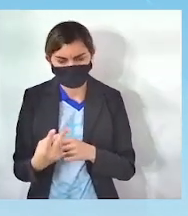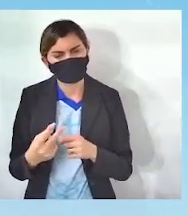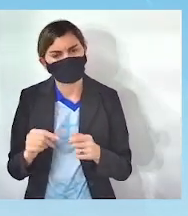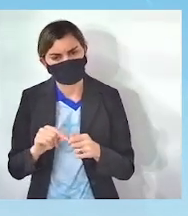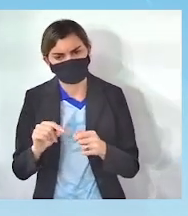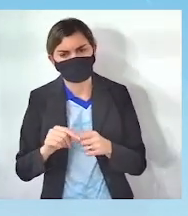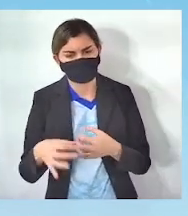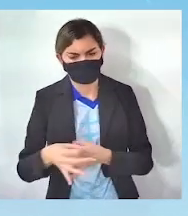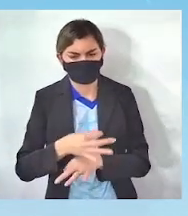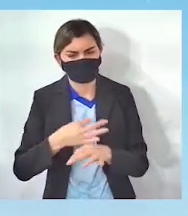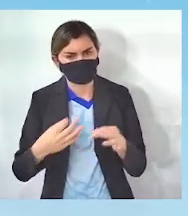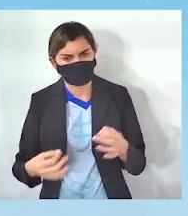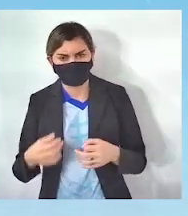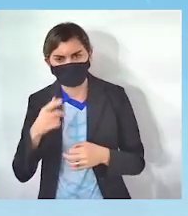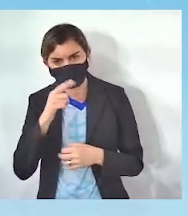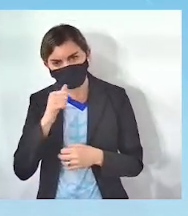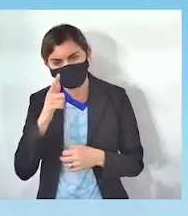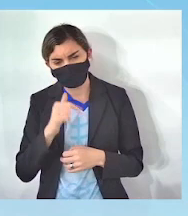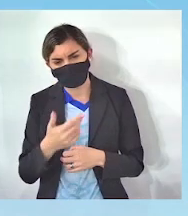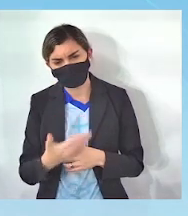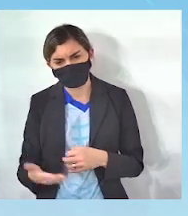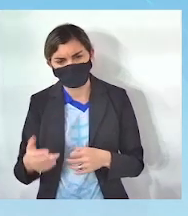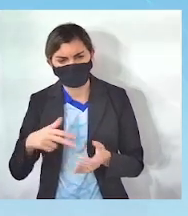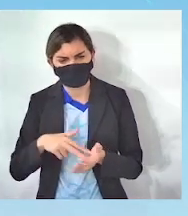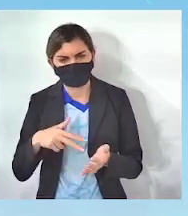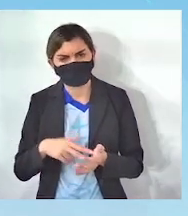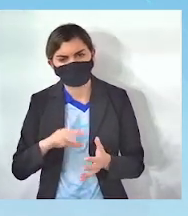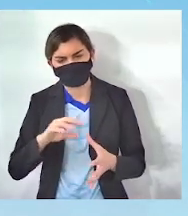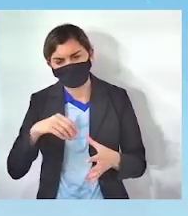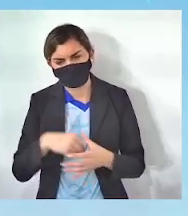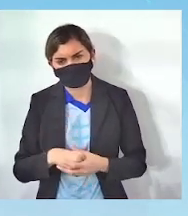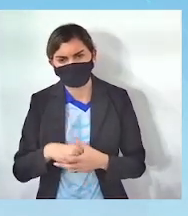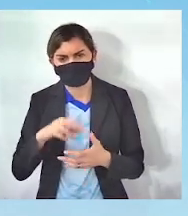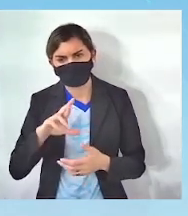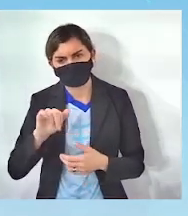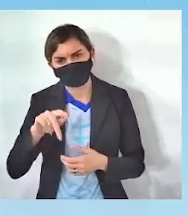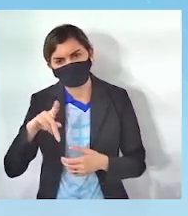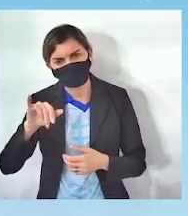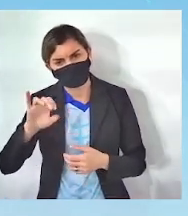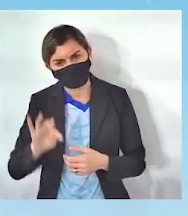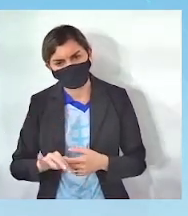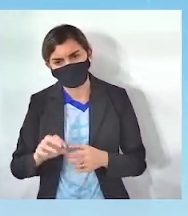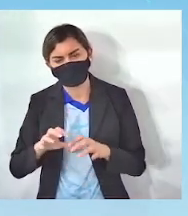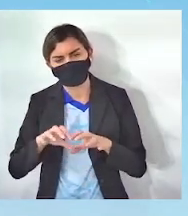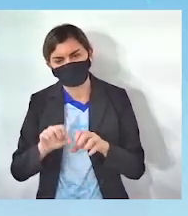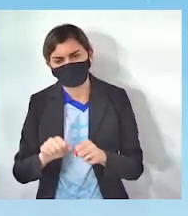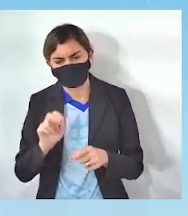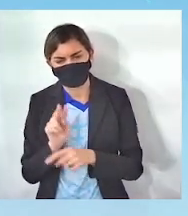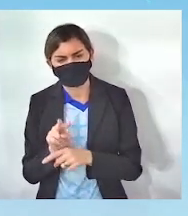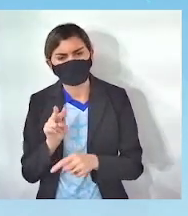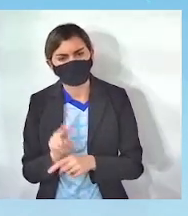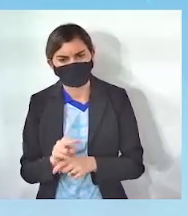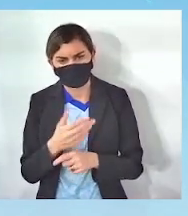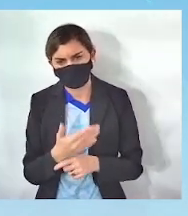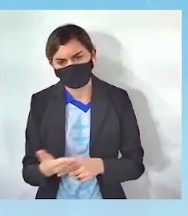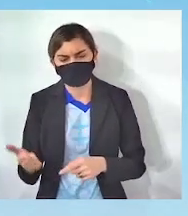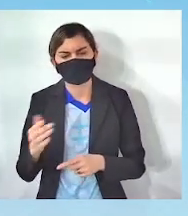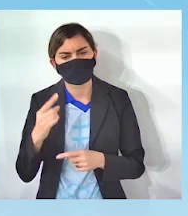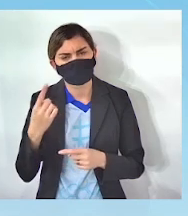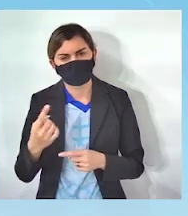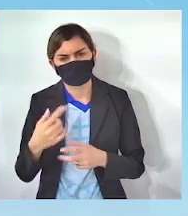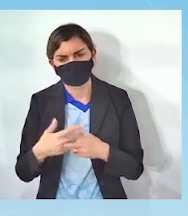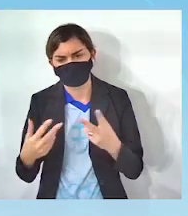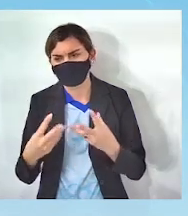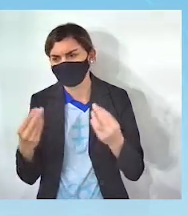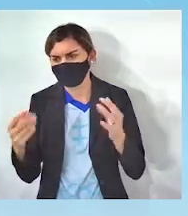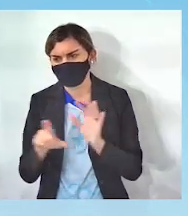eventualmente moléculas de água, estariam presentes dentro do recipiente, ou seja, a massa foi conservada. Isso é uma das